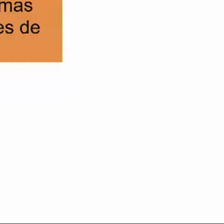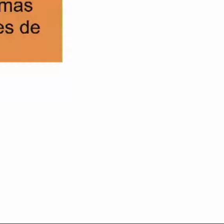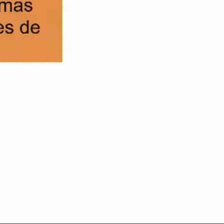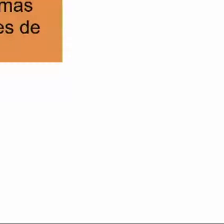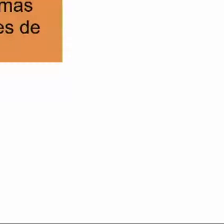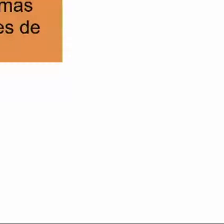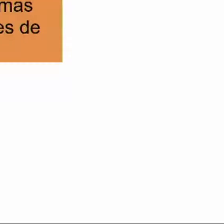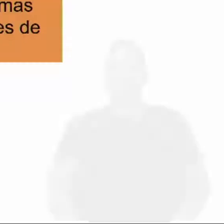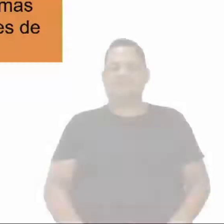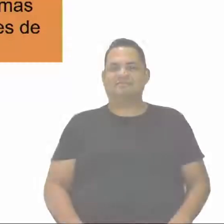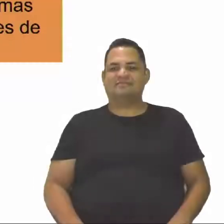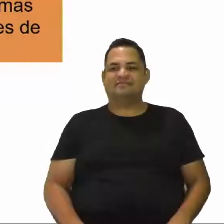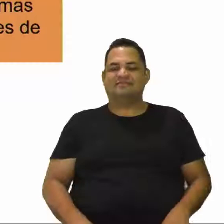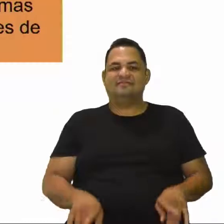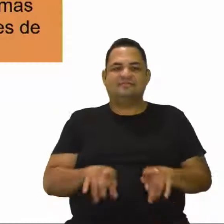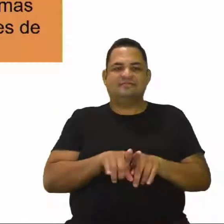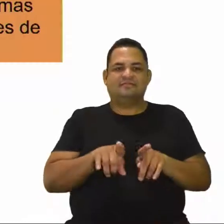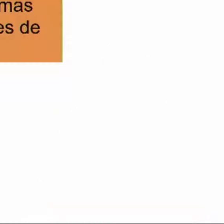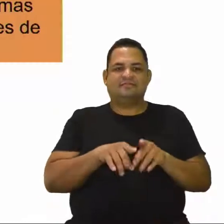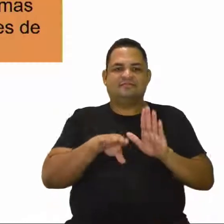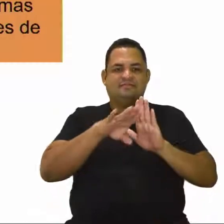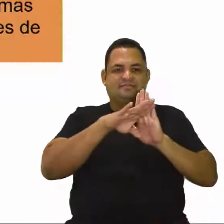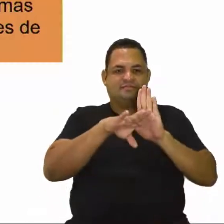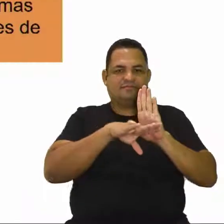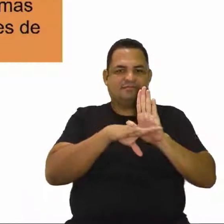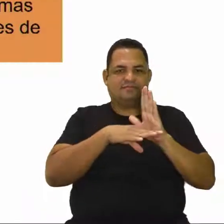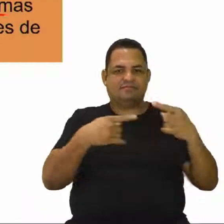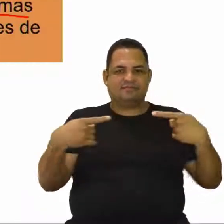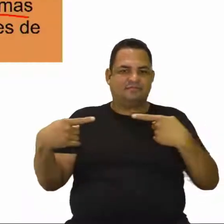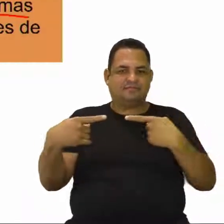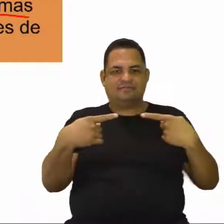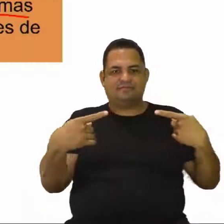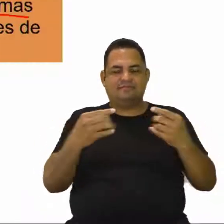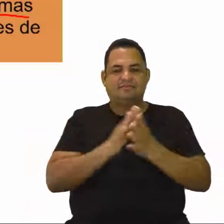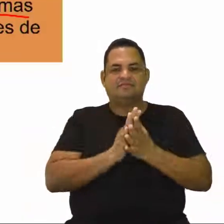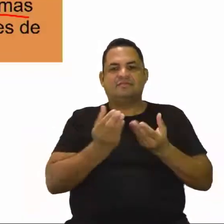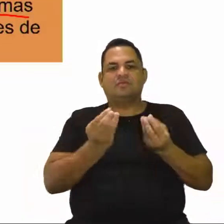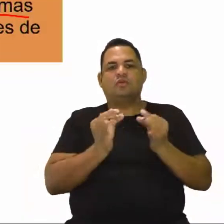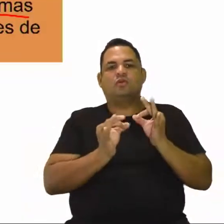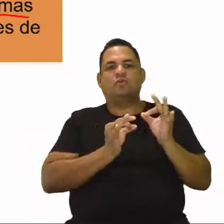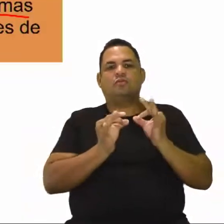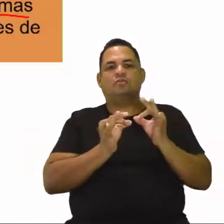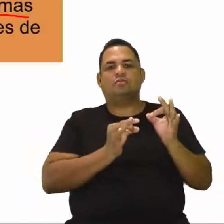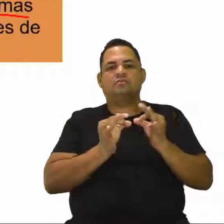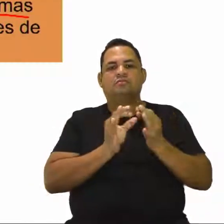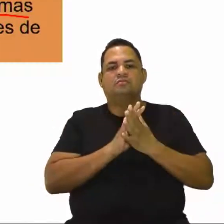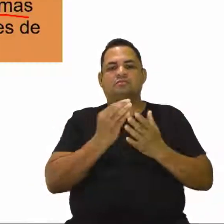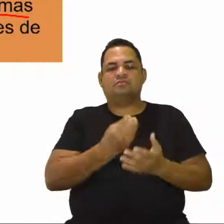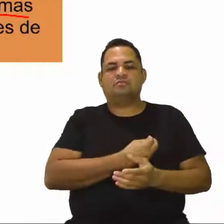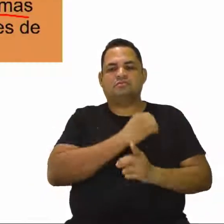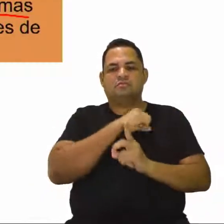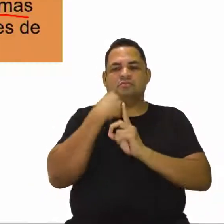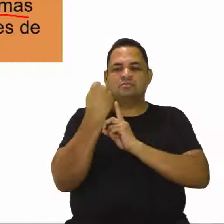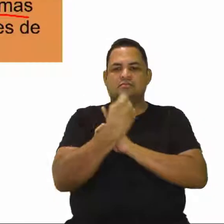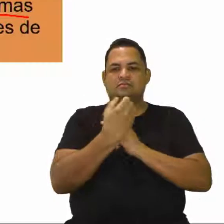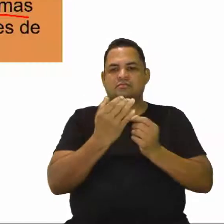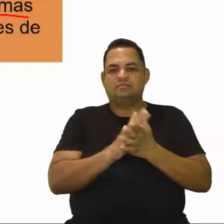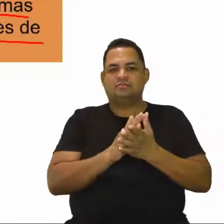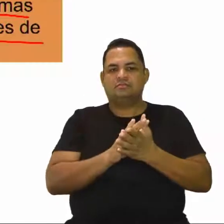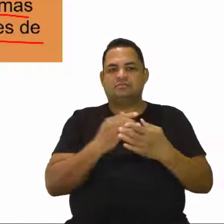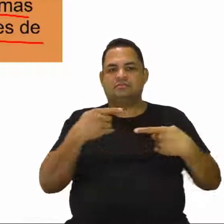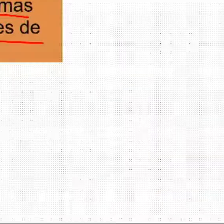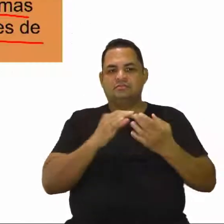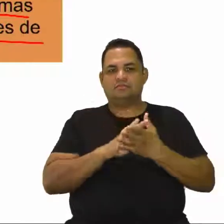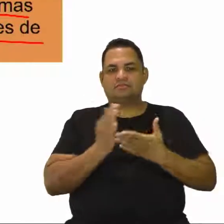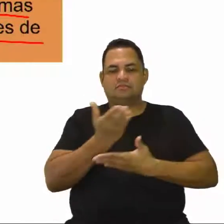também compreender e relacionar as diferentes formas de organização da vida social e